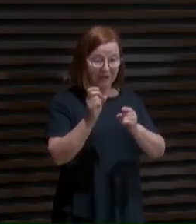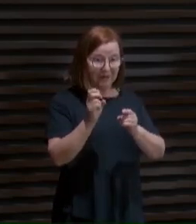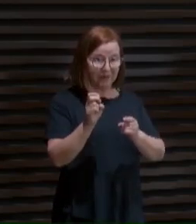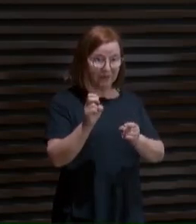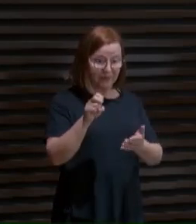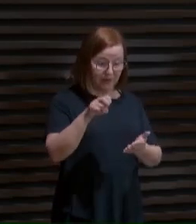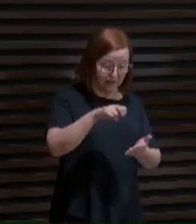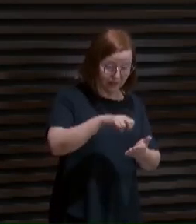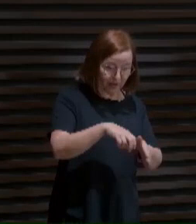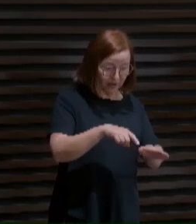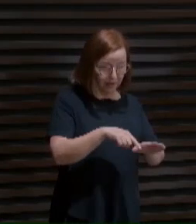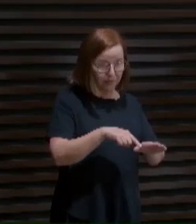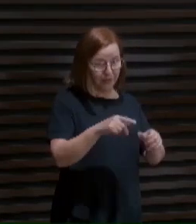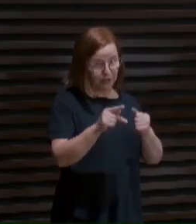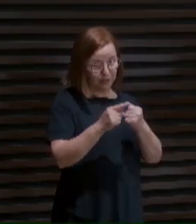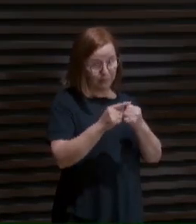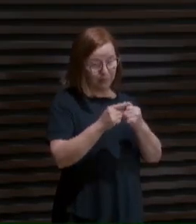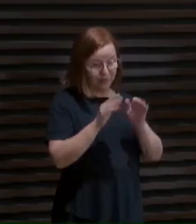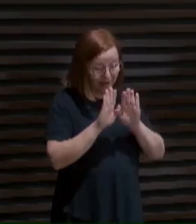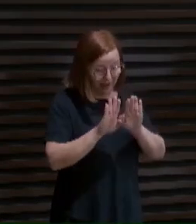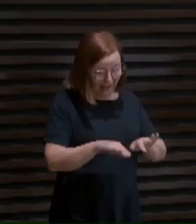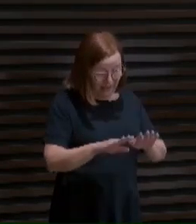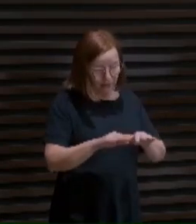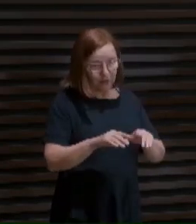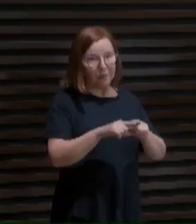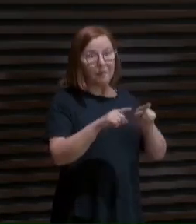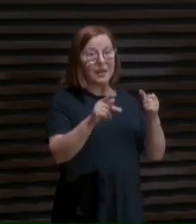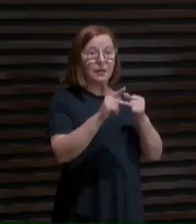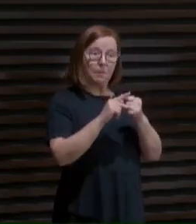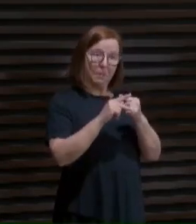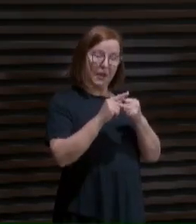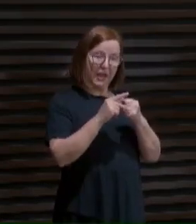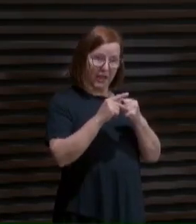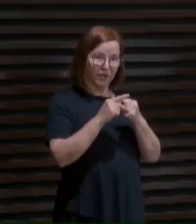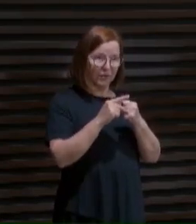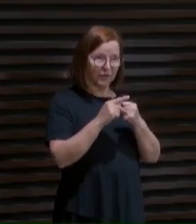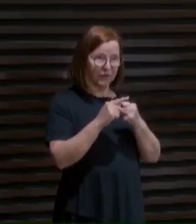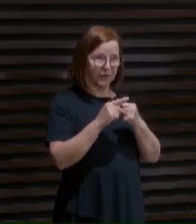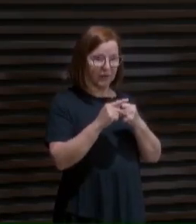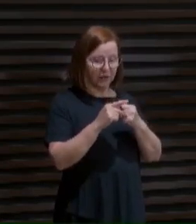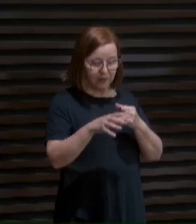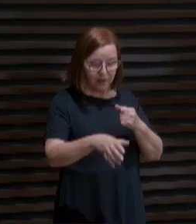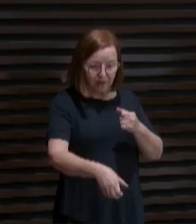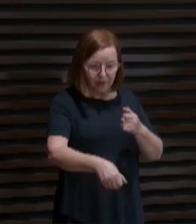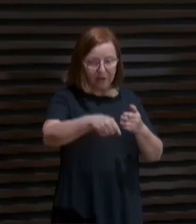prostrando-se-lhe aos pés, o adorou. Mas Pedro o levantou, dizendo: